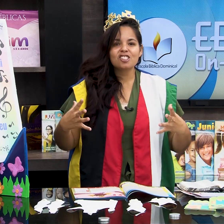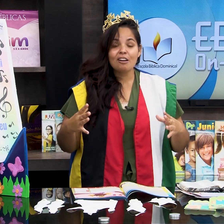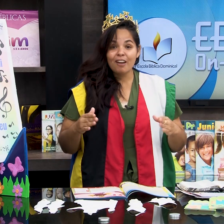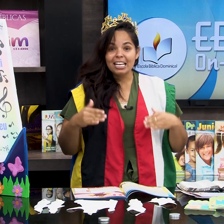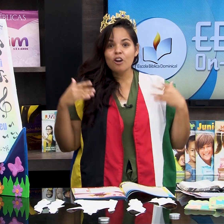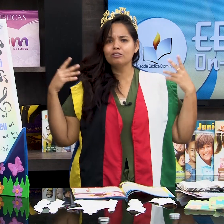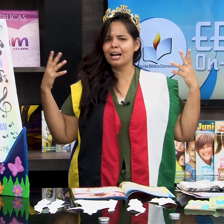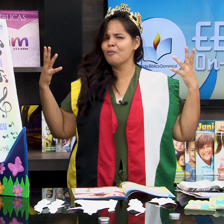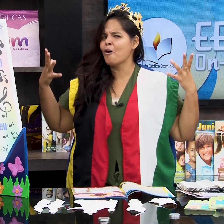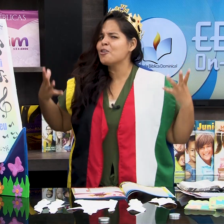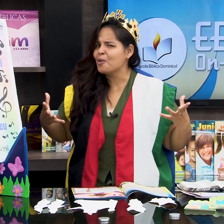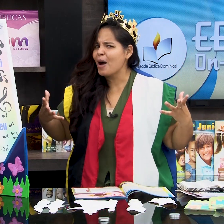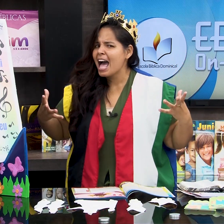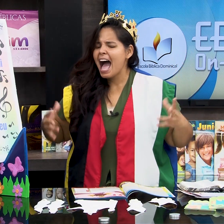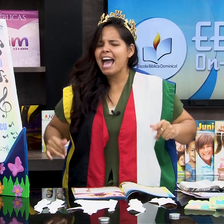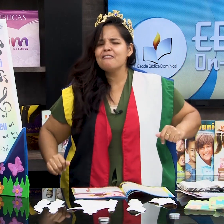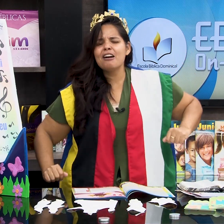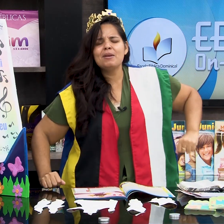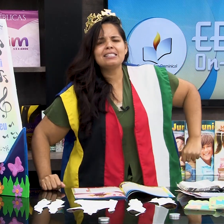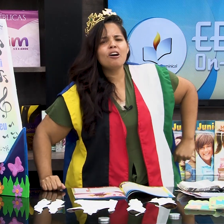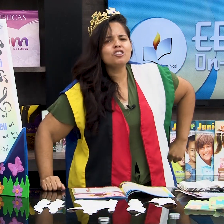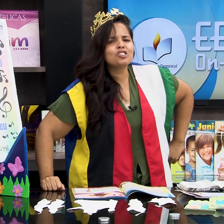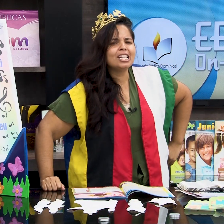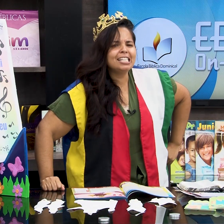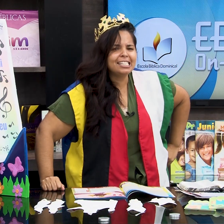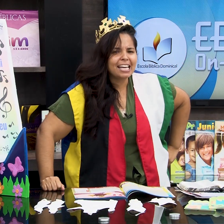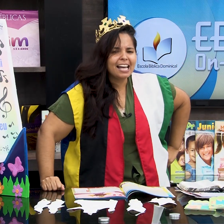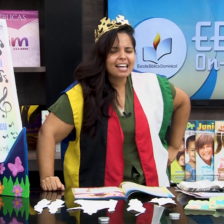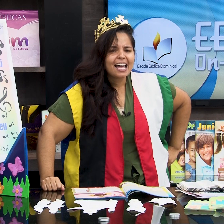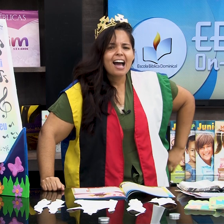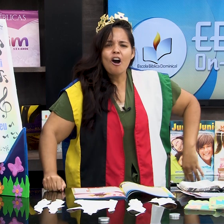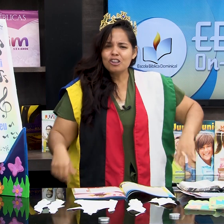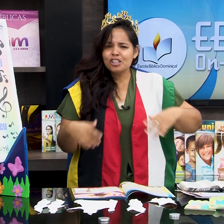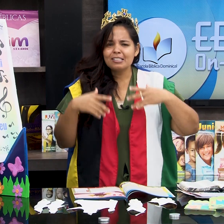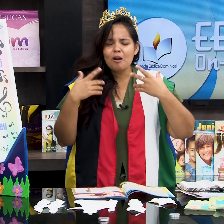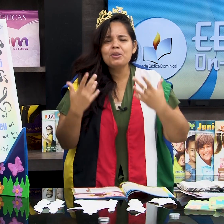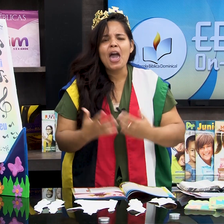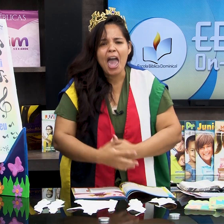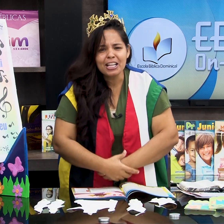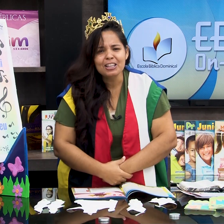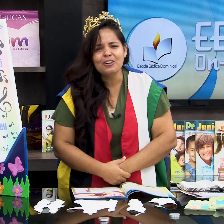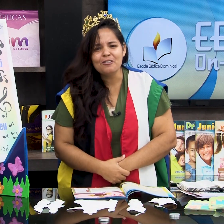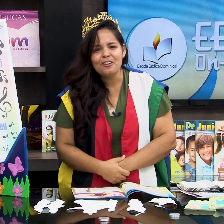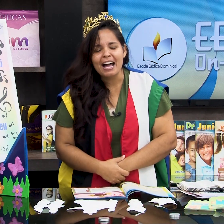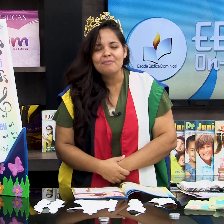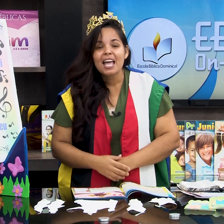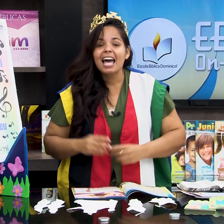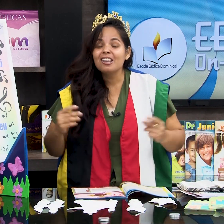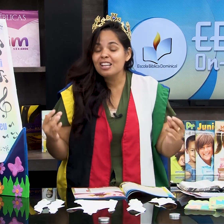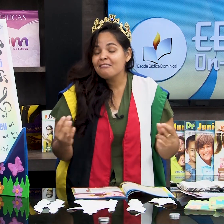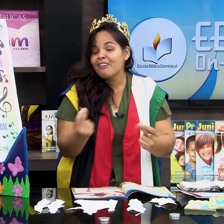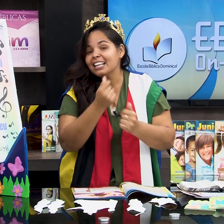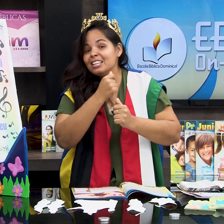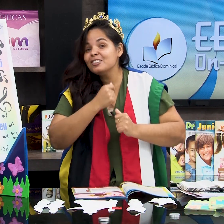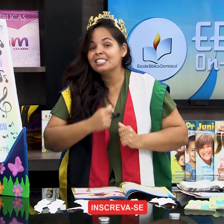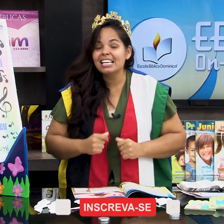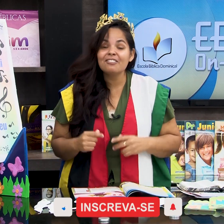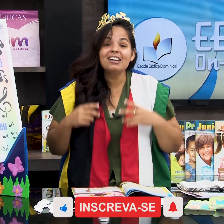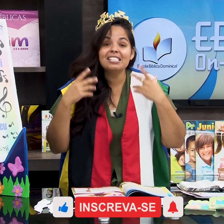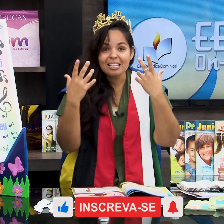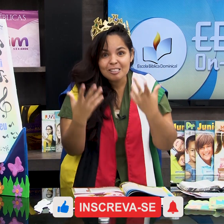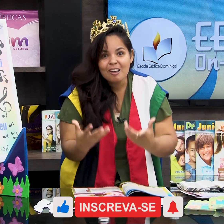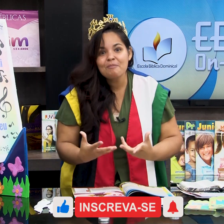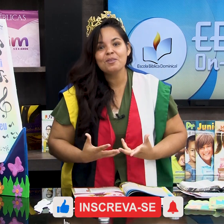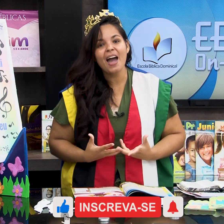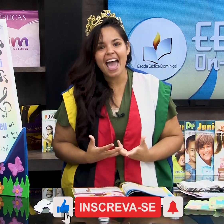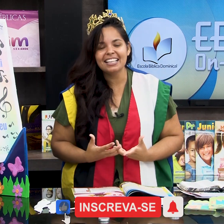chegar, ela já vai lhe encontrar com coroa. Aí vai pensar: oxente, tia, hoje é sobre o rei de novo, é? Ela já vai deduzir que